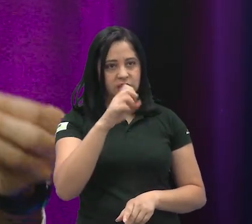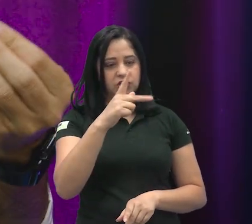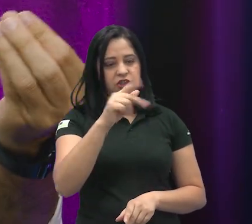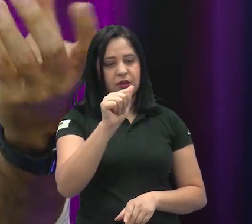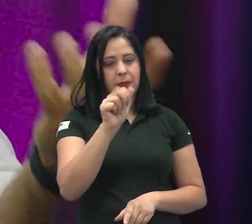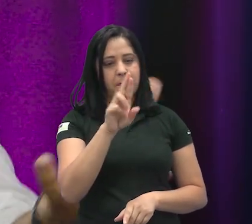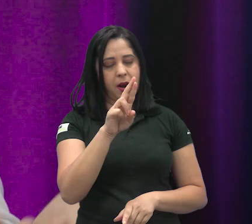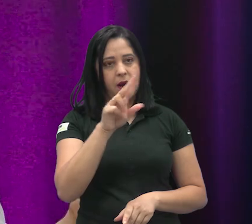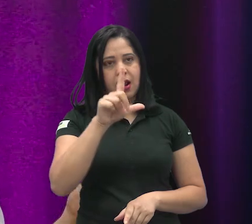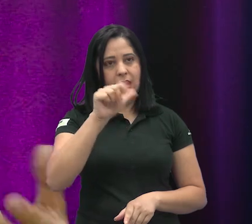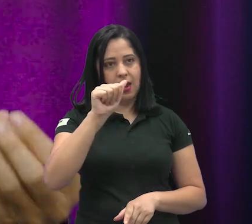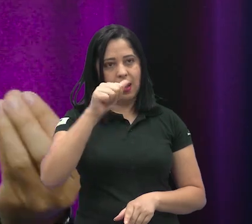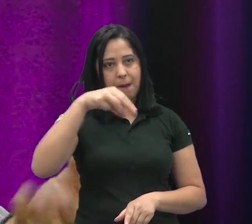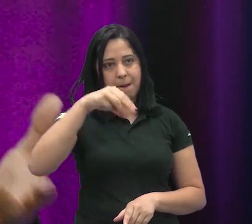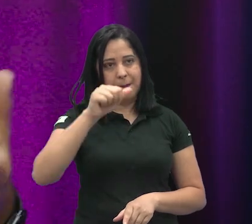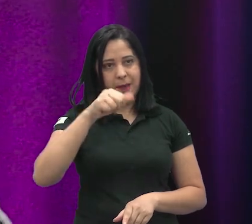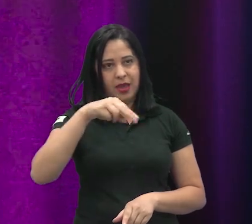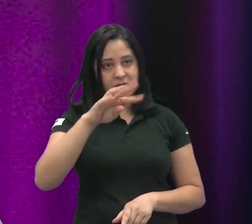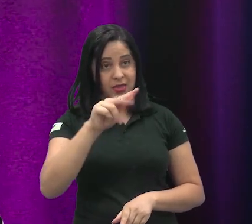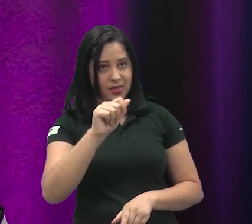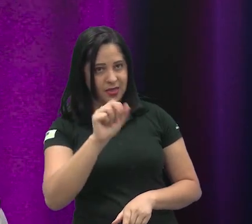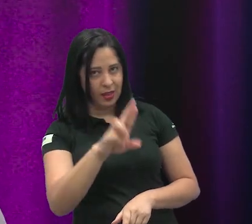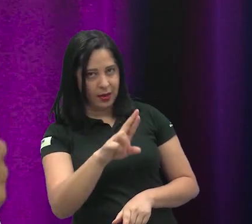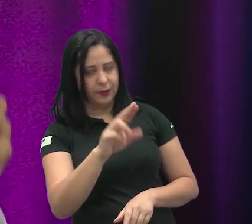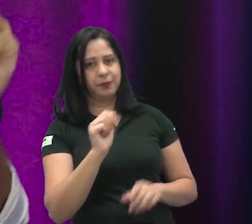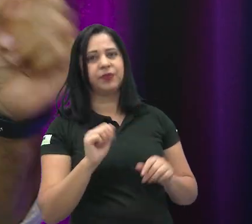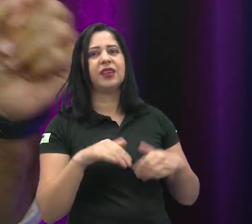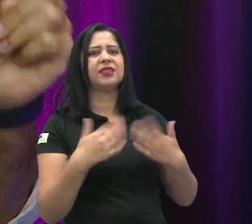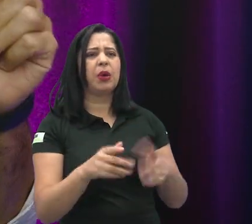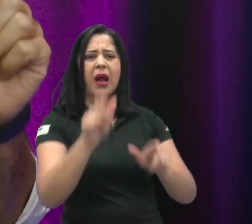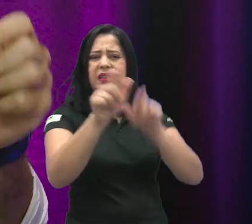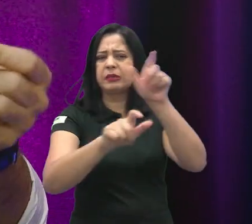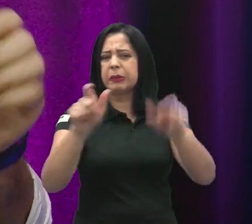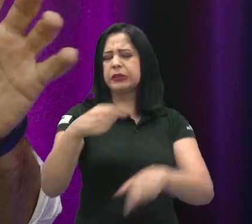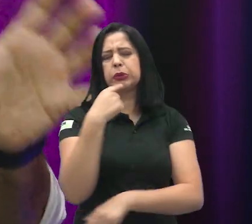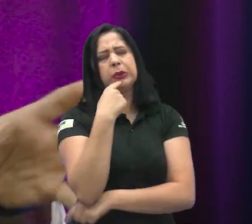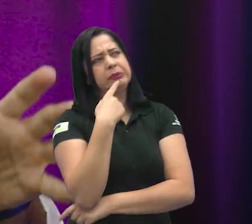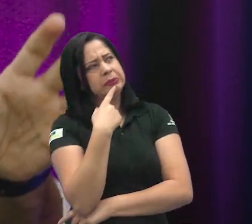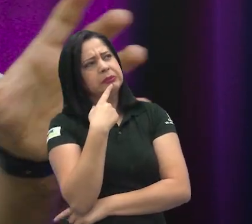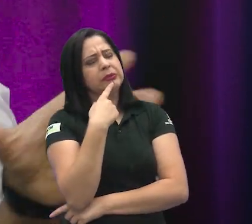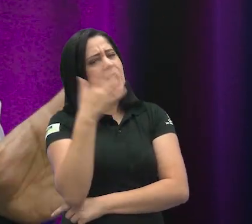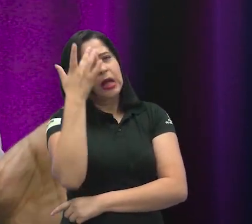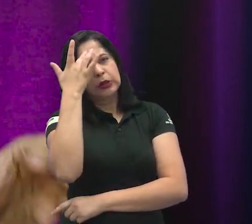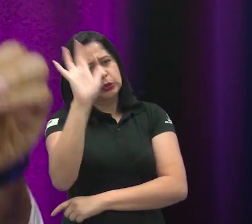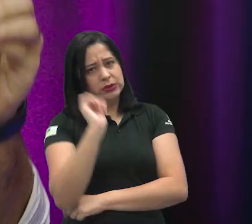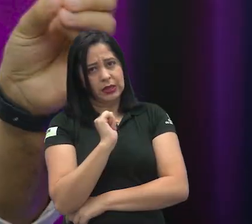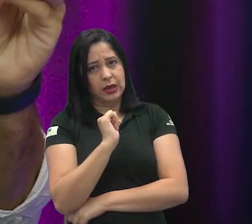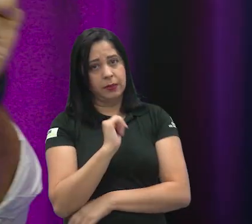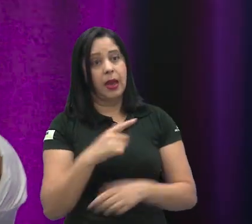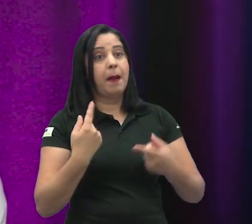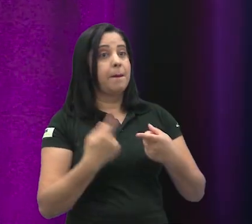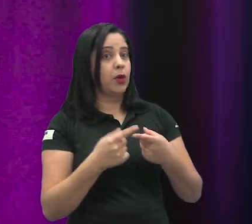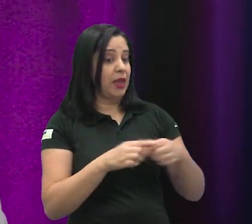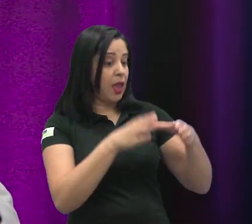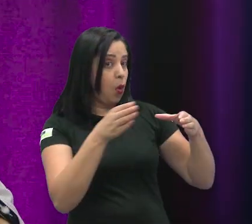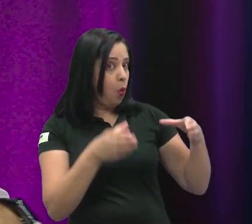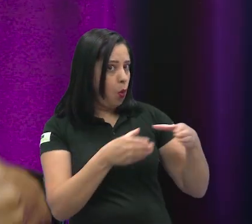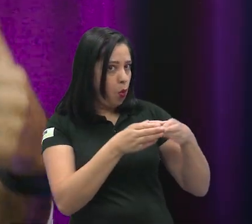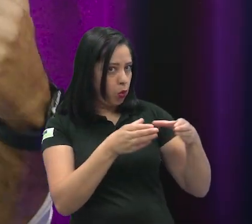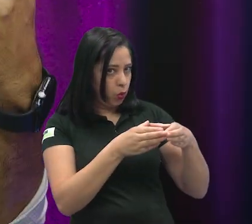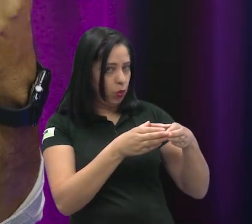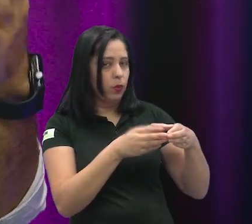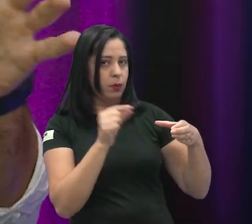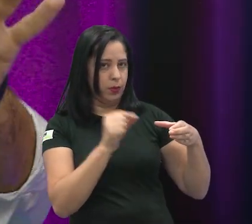parlamentares. E o que é mais legal, às vezes, da gente pensar numa frente parlamentar? É uma palavrinha que, às vezes, quem está em casa não pega tanto, que ela é apartidária, ou